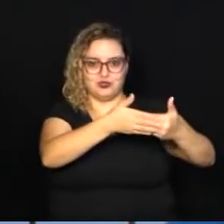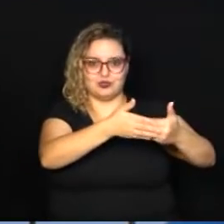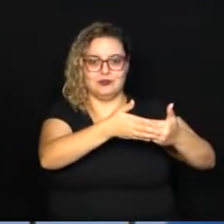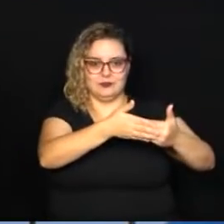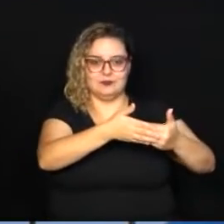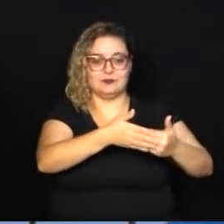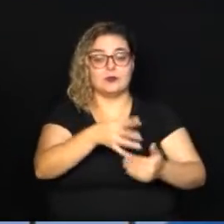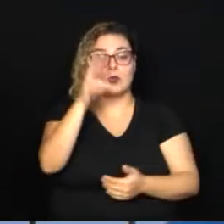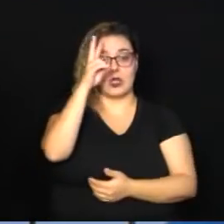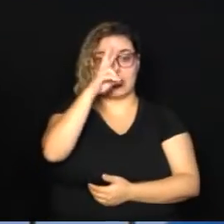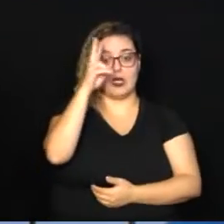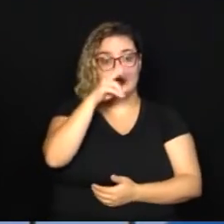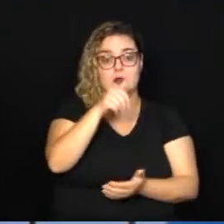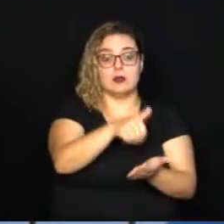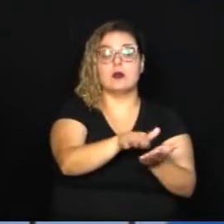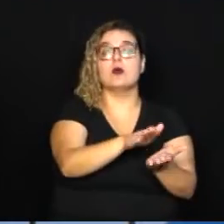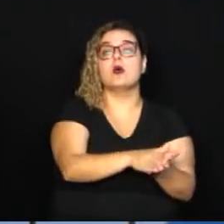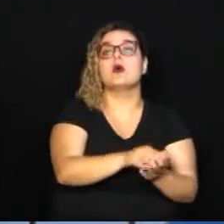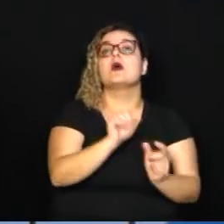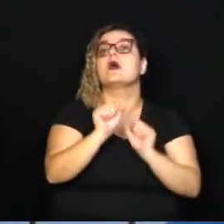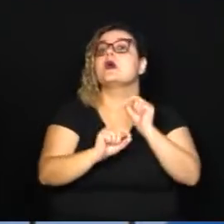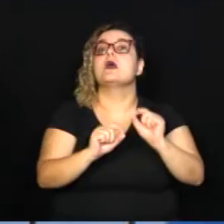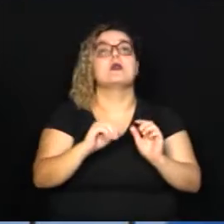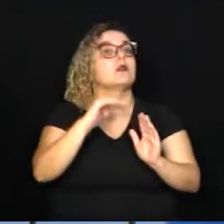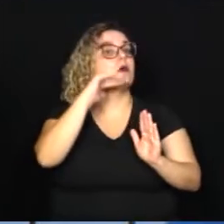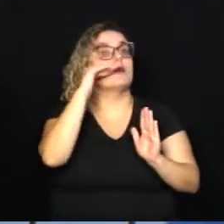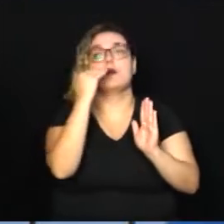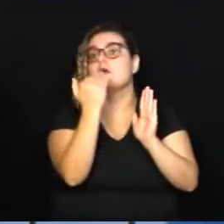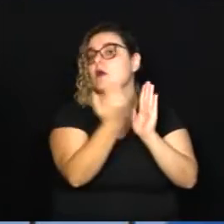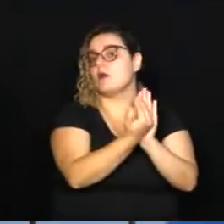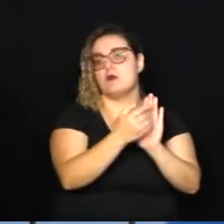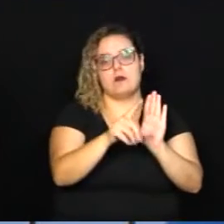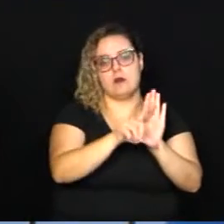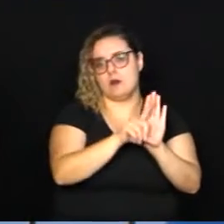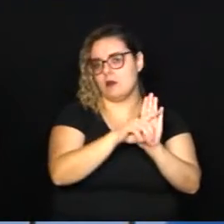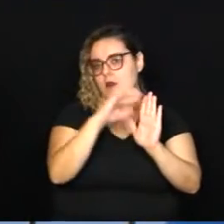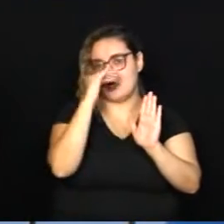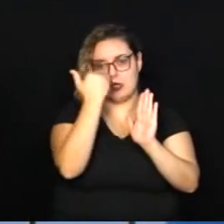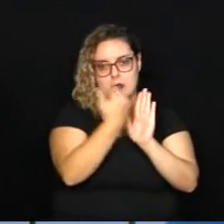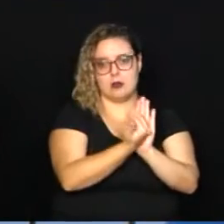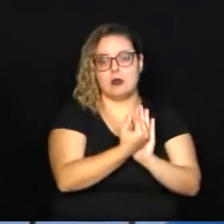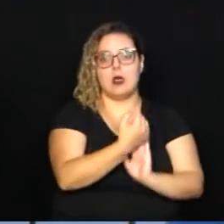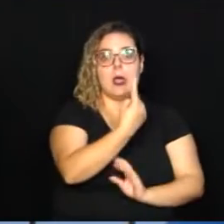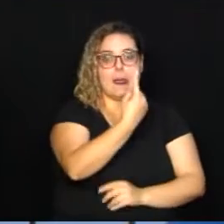que a multa para quem descumprir as normas sanitárias é de R$